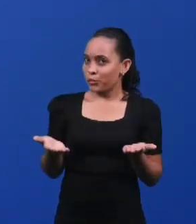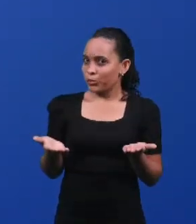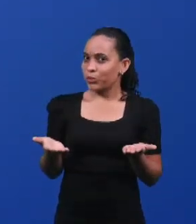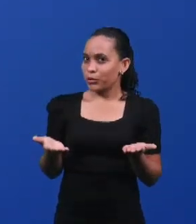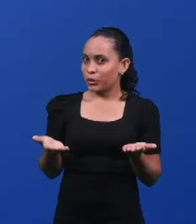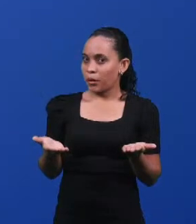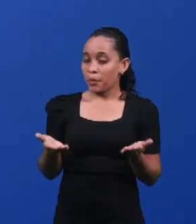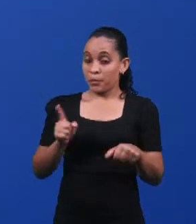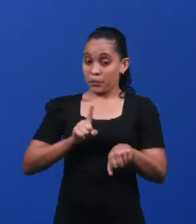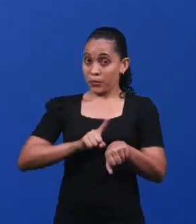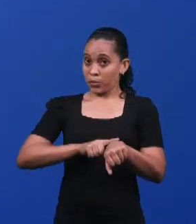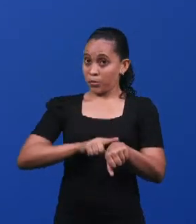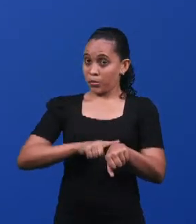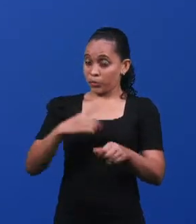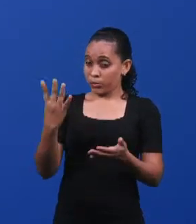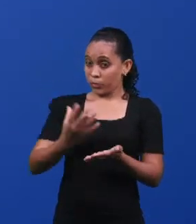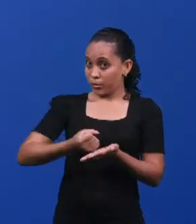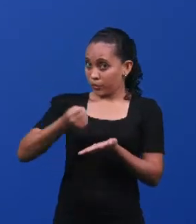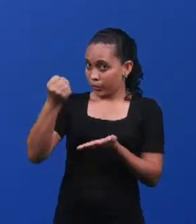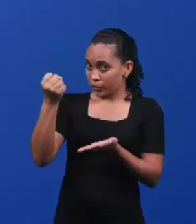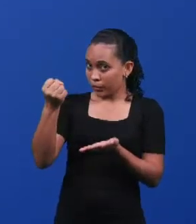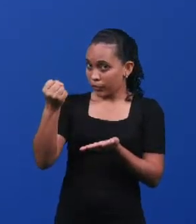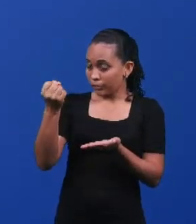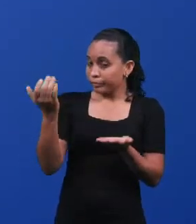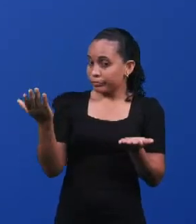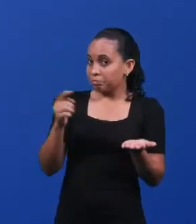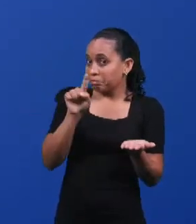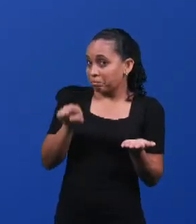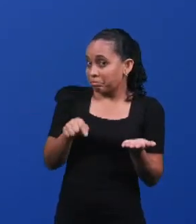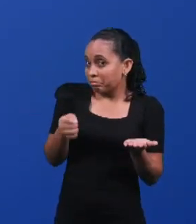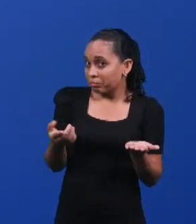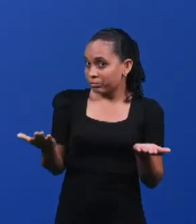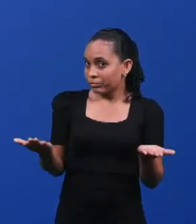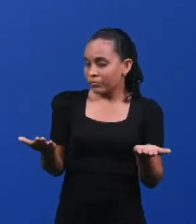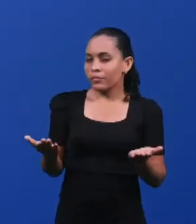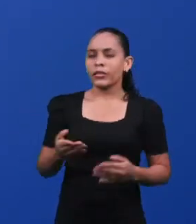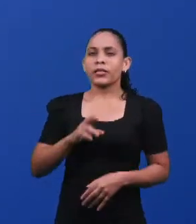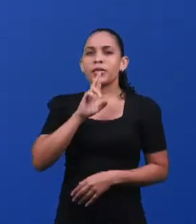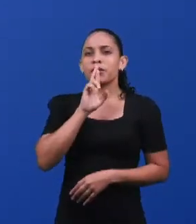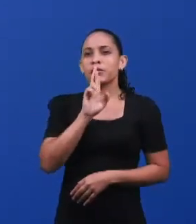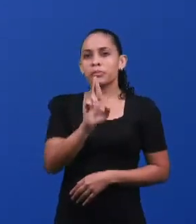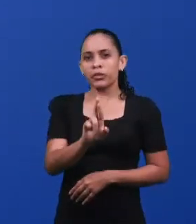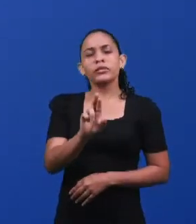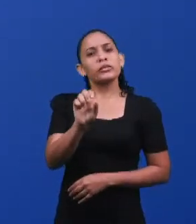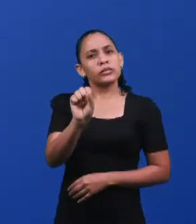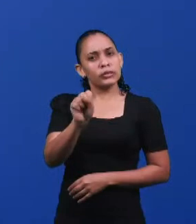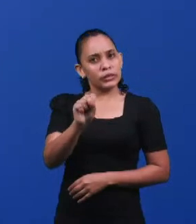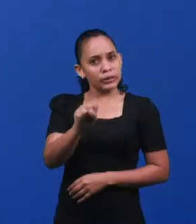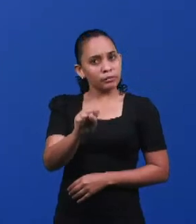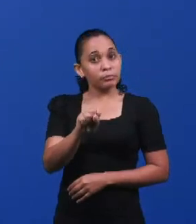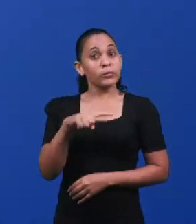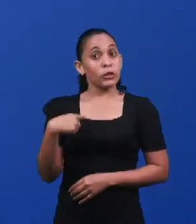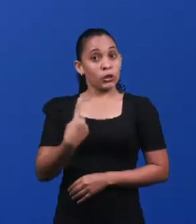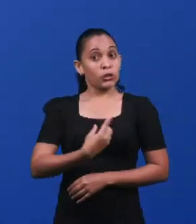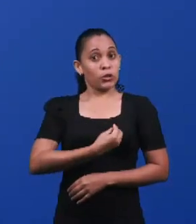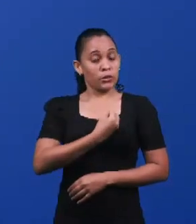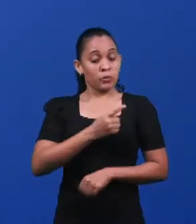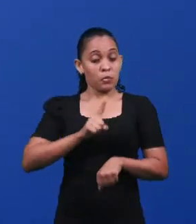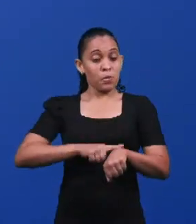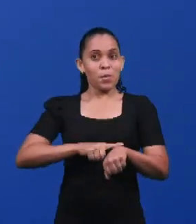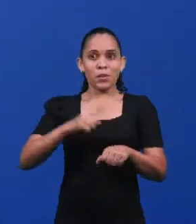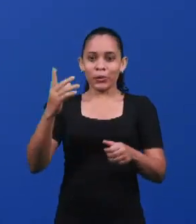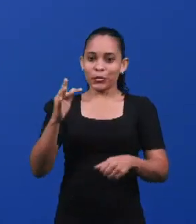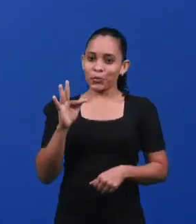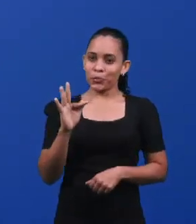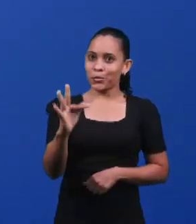Para o momento do arrebatamento? A resposta é sim, pois nós vivemos o tempo do breve.